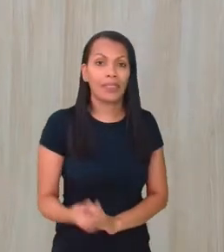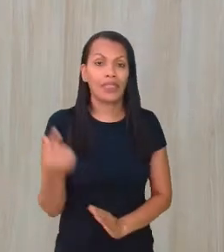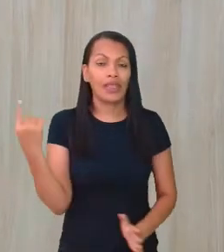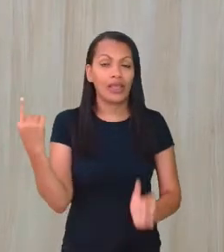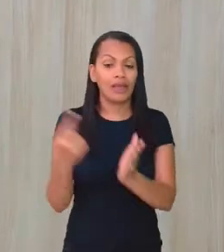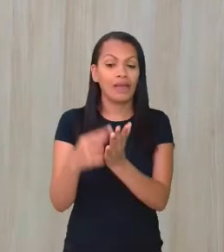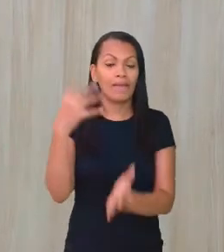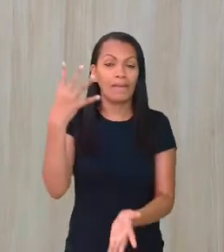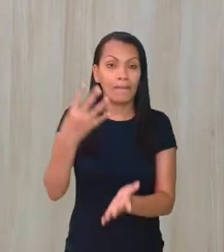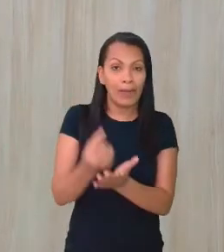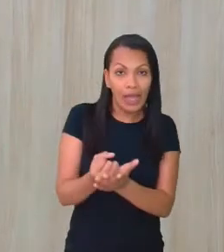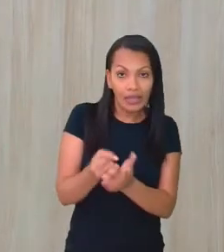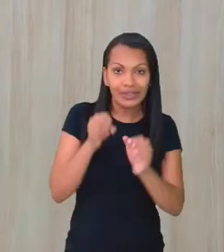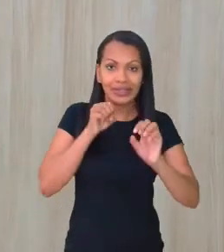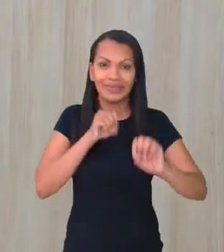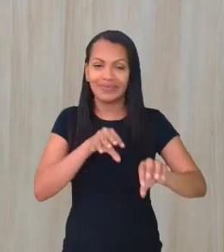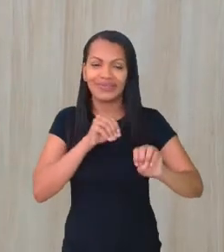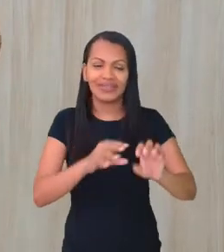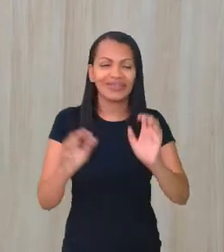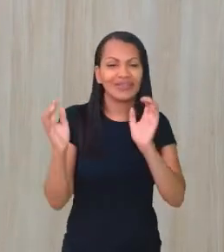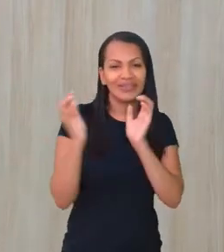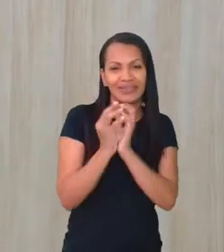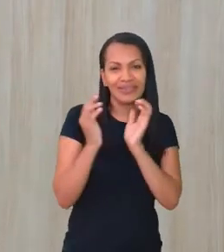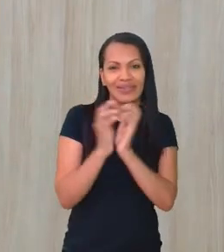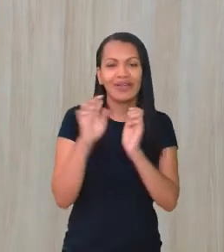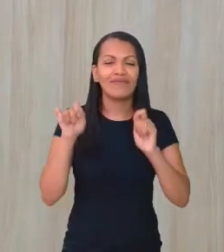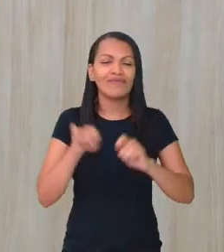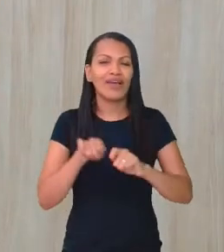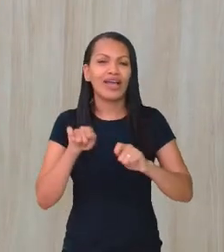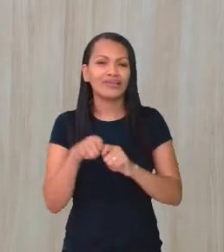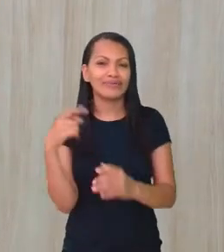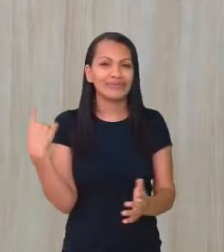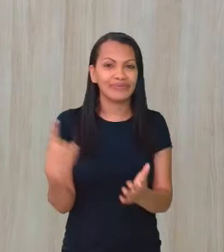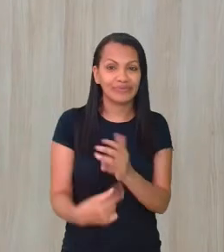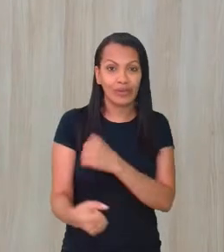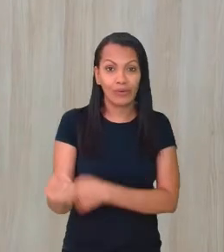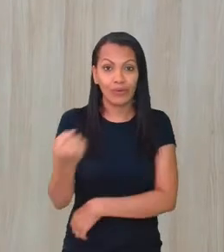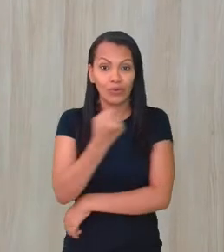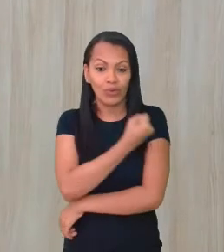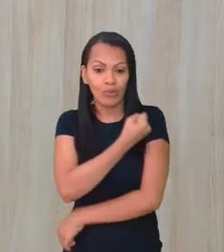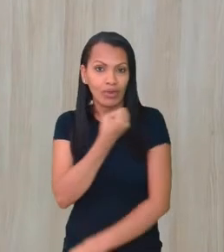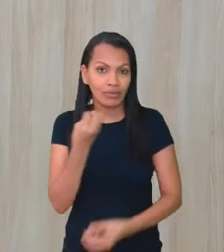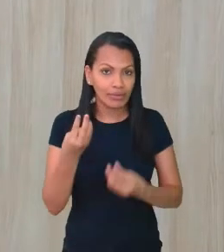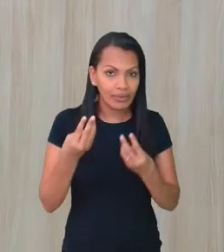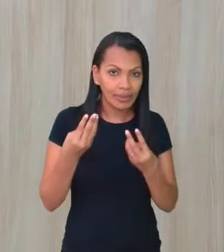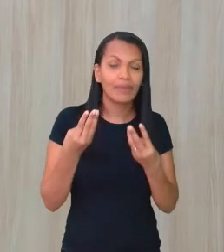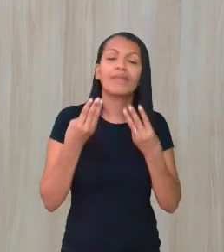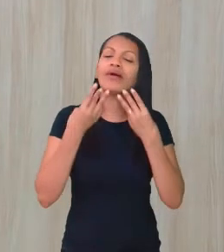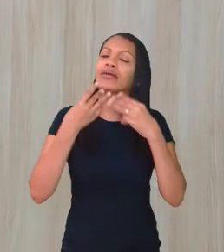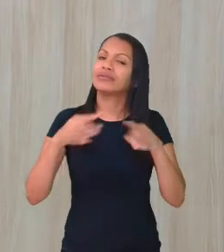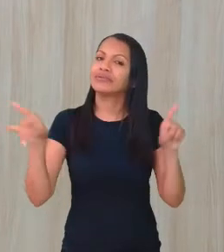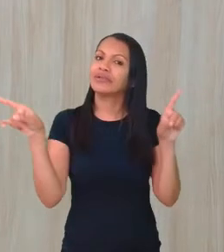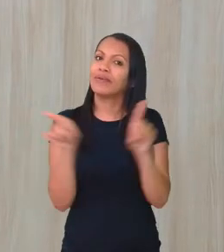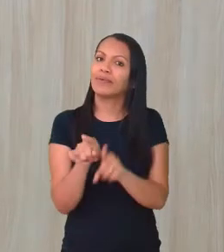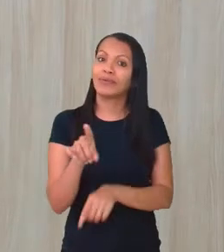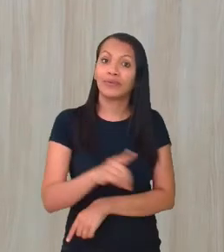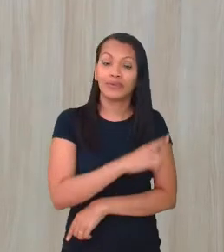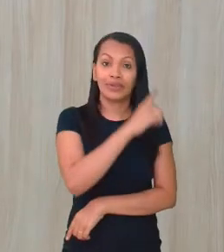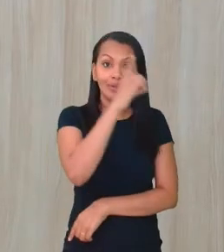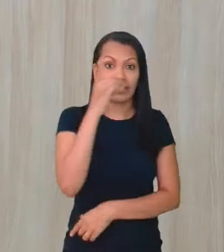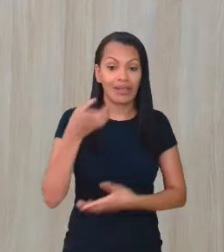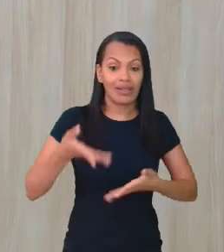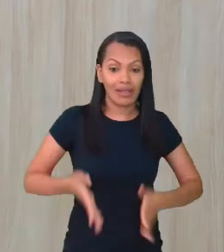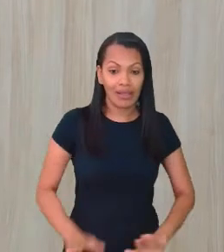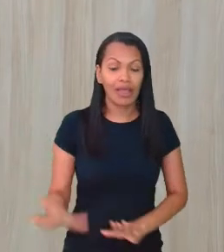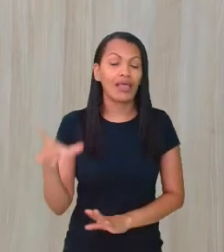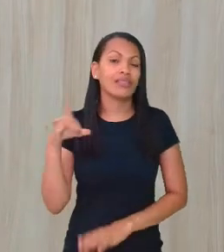baixa o aplicativo Educa Recife, faz o login com o seu número de matrícula e com a sua data de nascimento, se você é aluno da rede, para